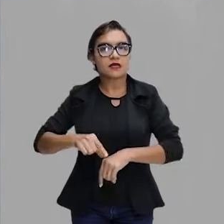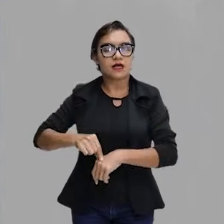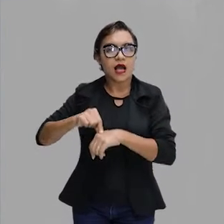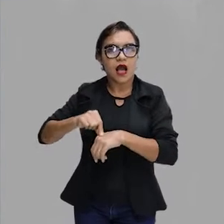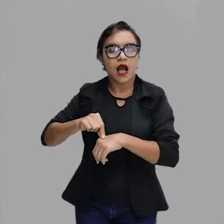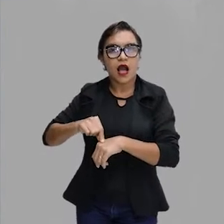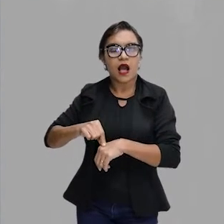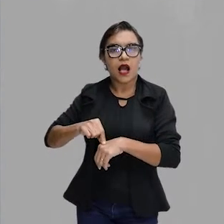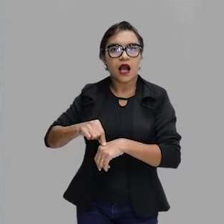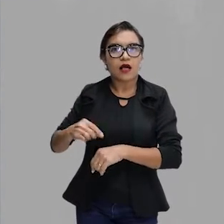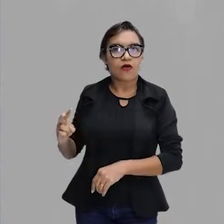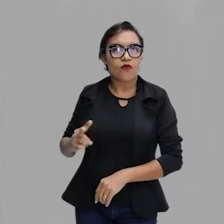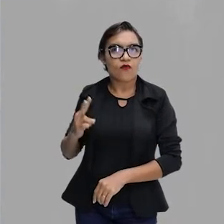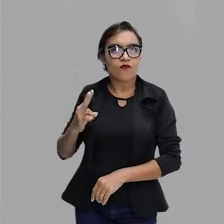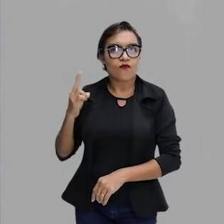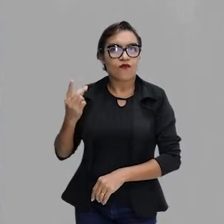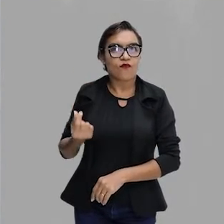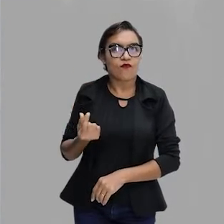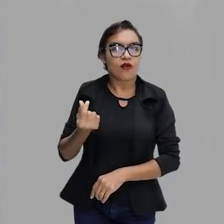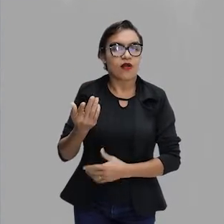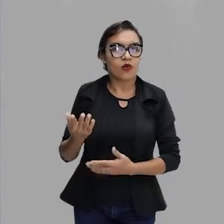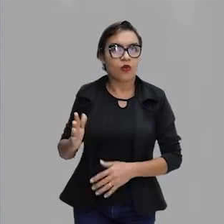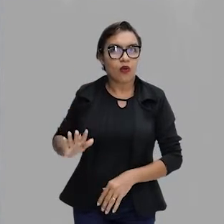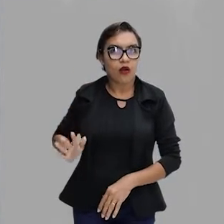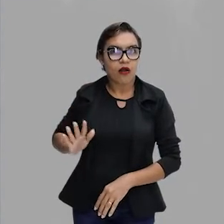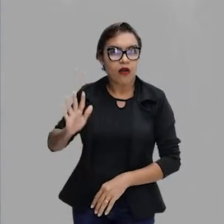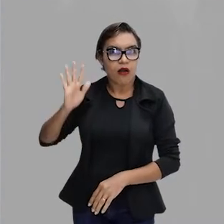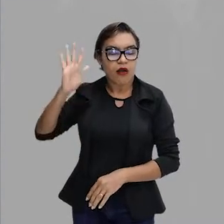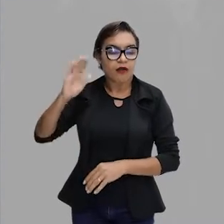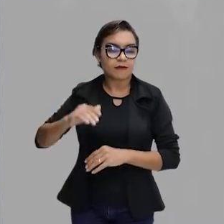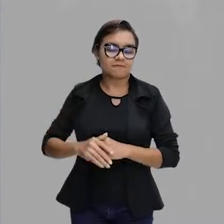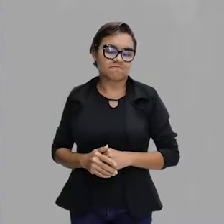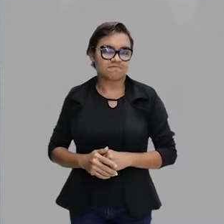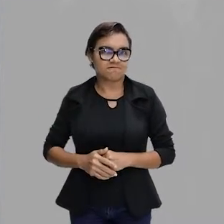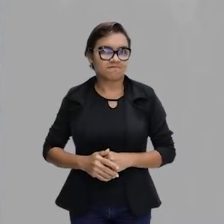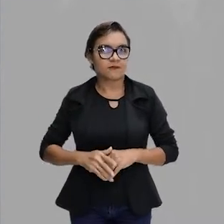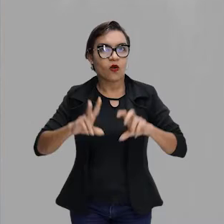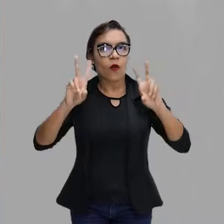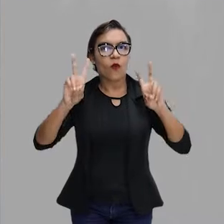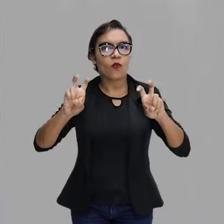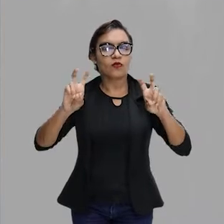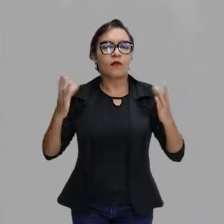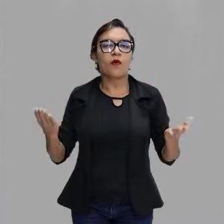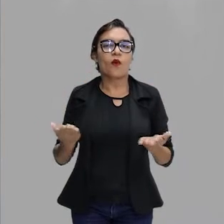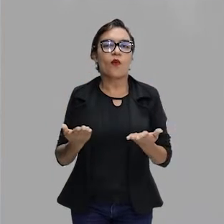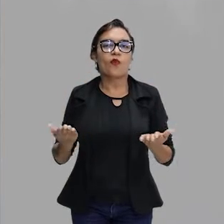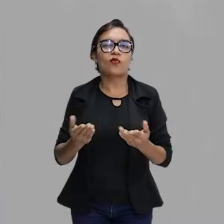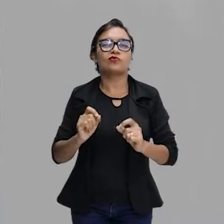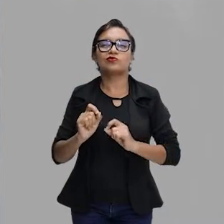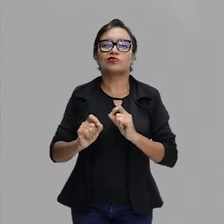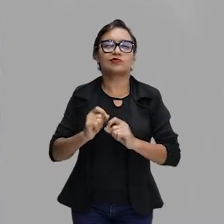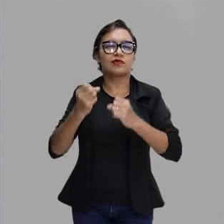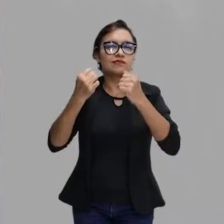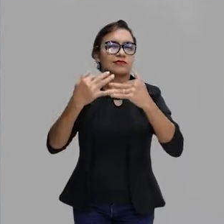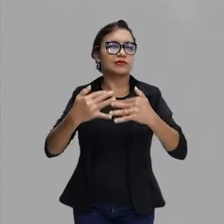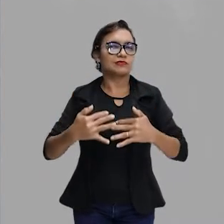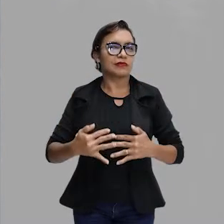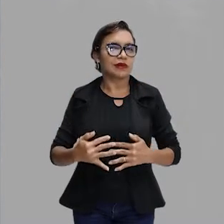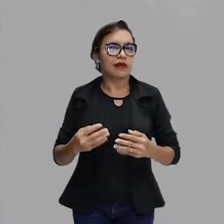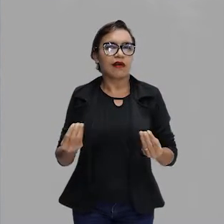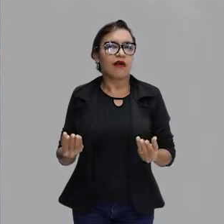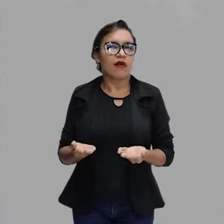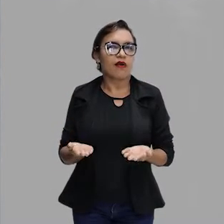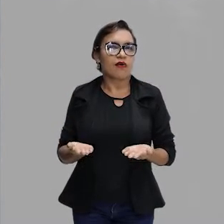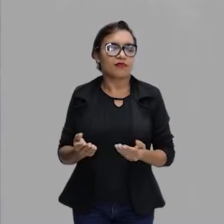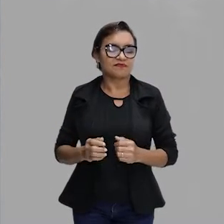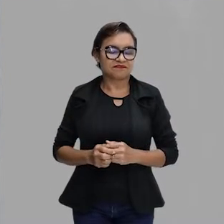essa situação também, gente, tá? O que nós vamos falar hoje, Marcos, sobre a nossa temática? Vamos explicar primeiramente o que é essa